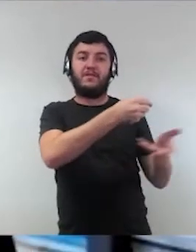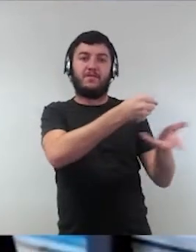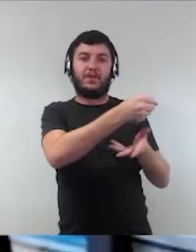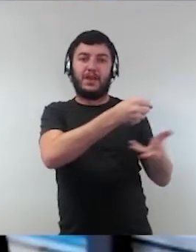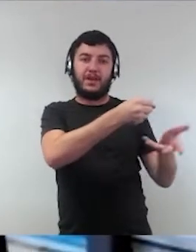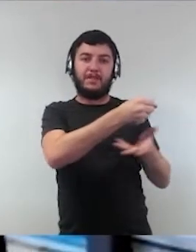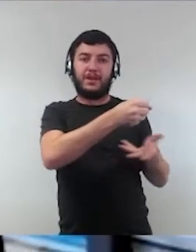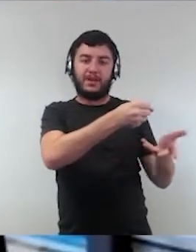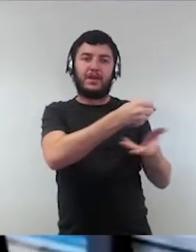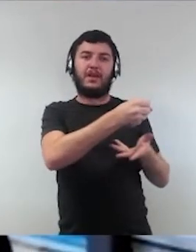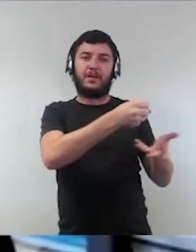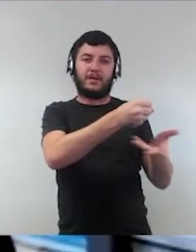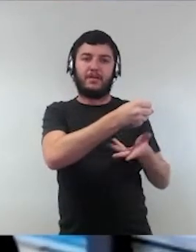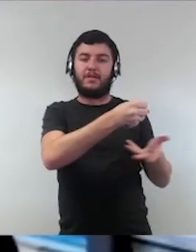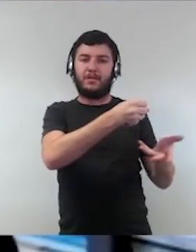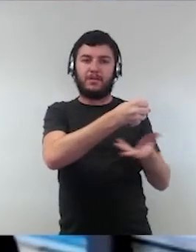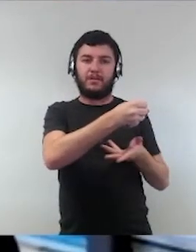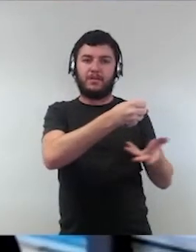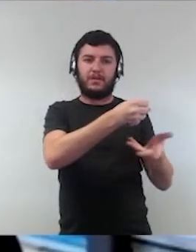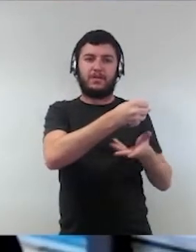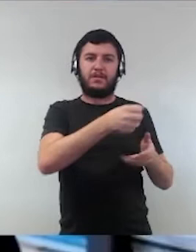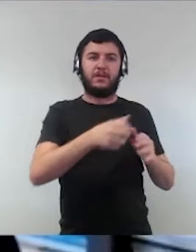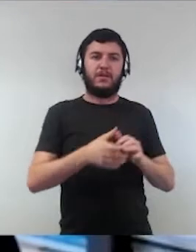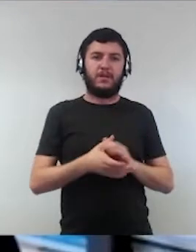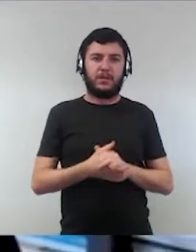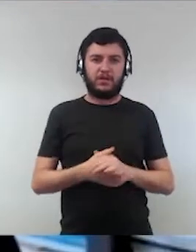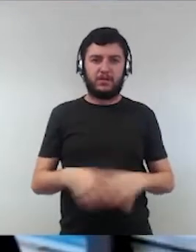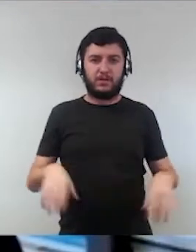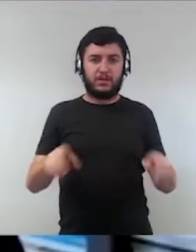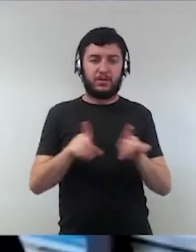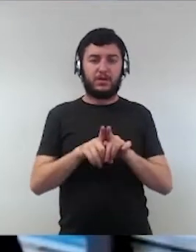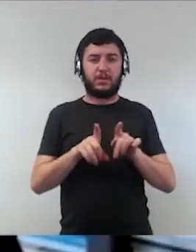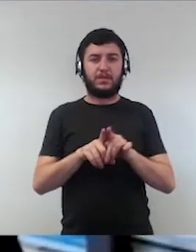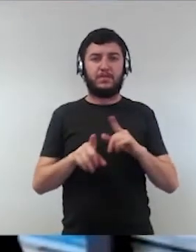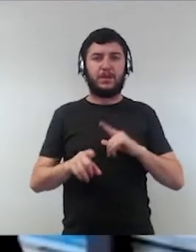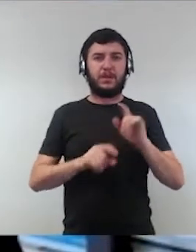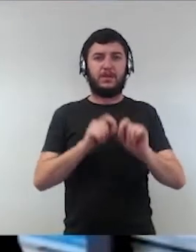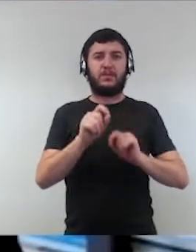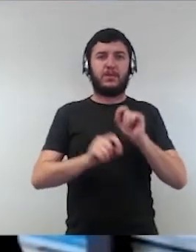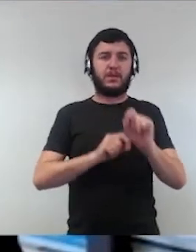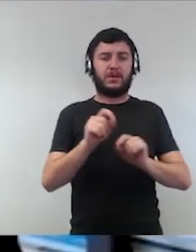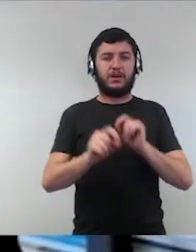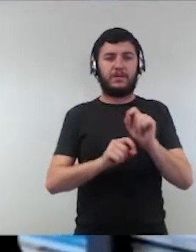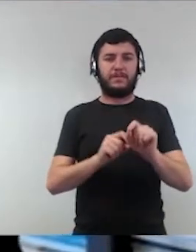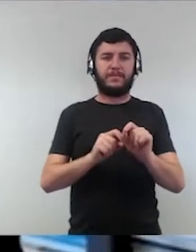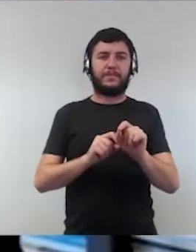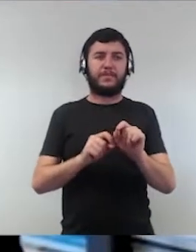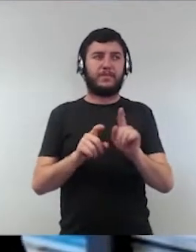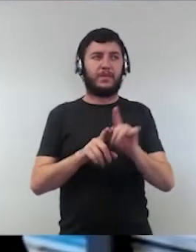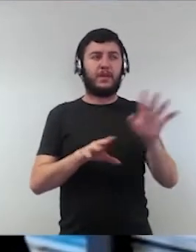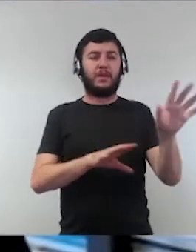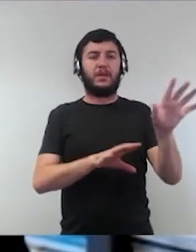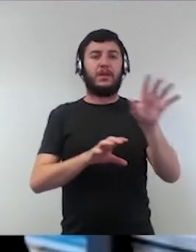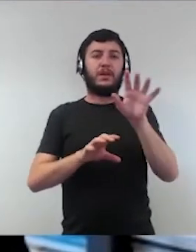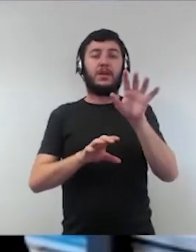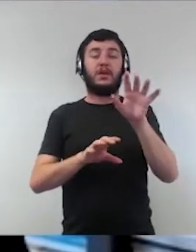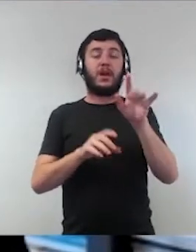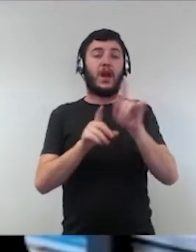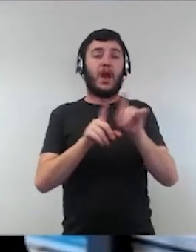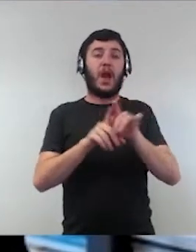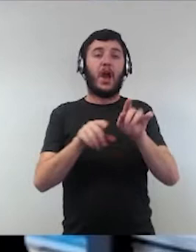Carta Europeia de Direitos Humanos, e que tem sido incorporado a várias constituições.